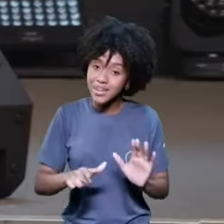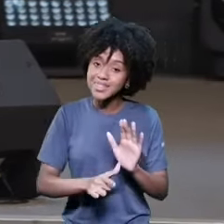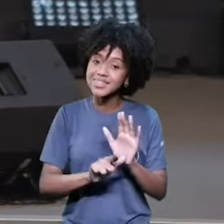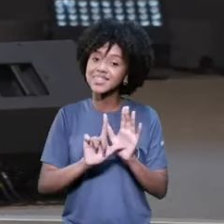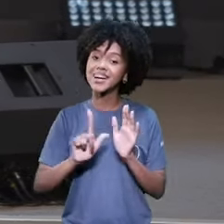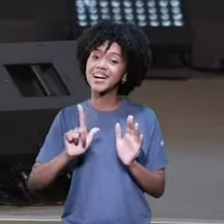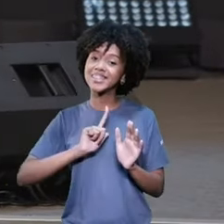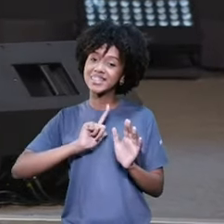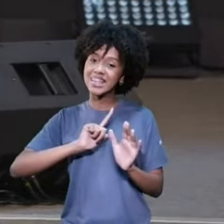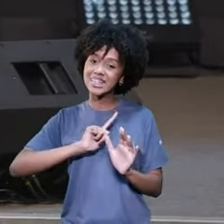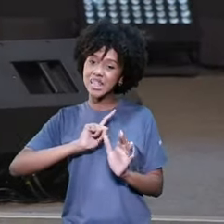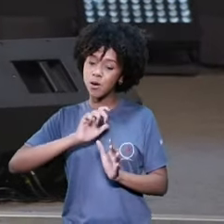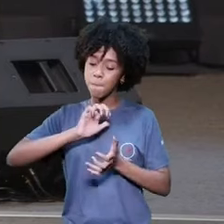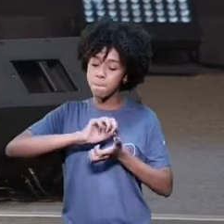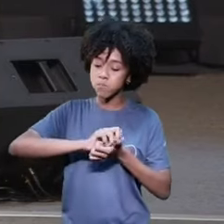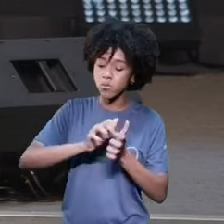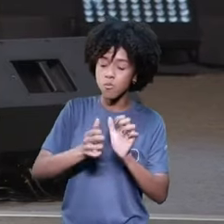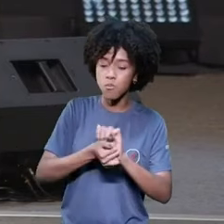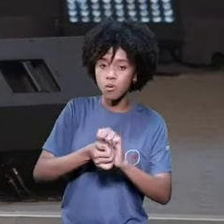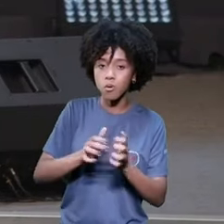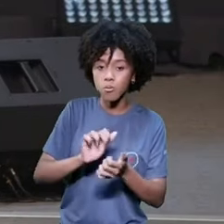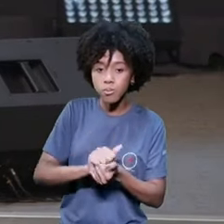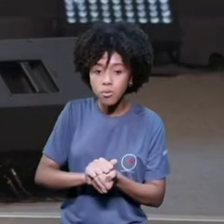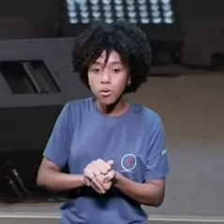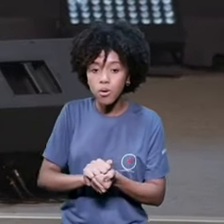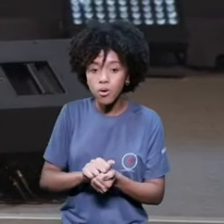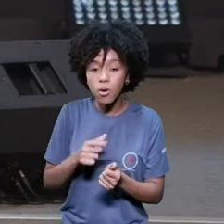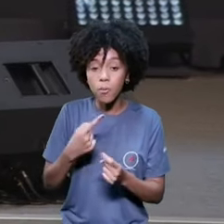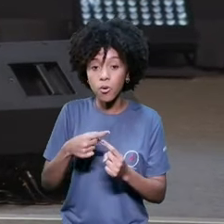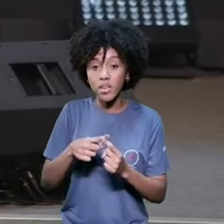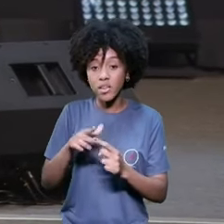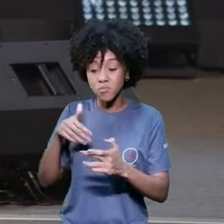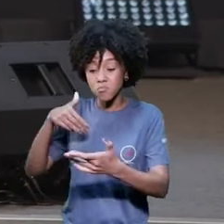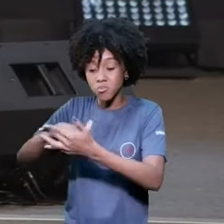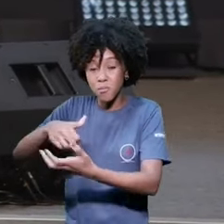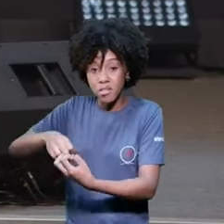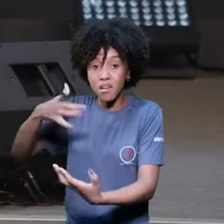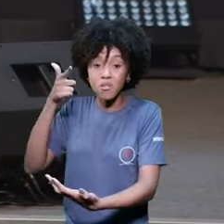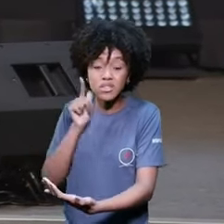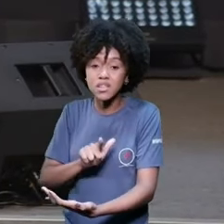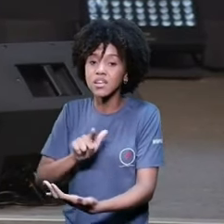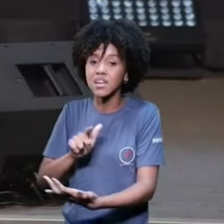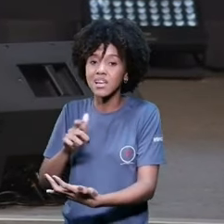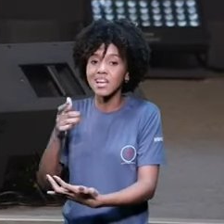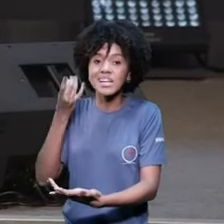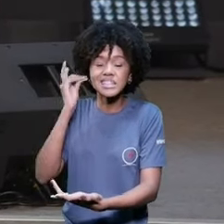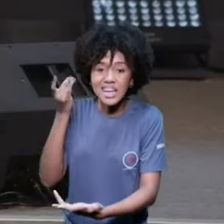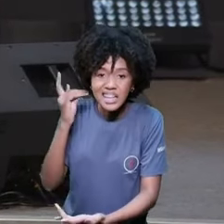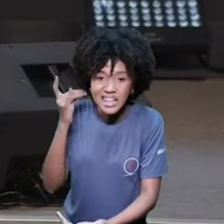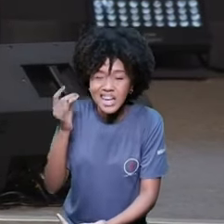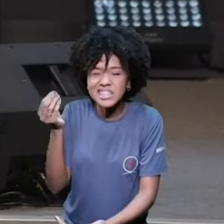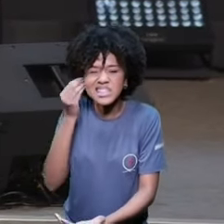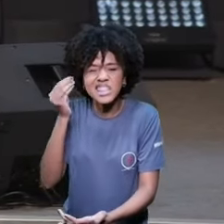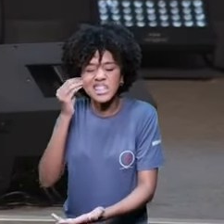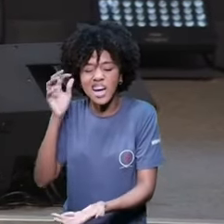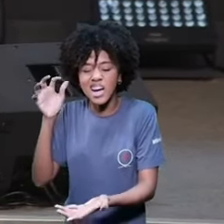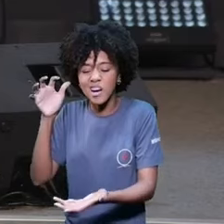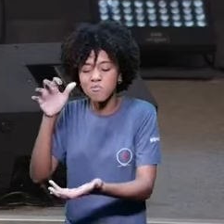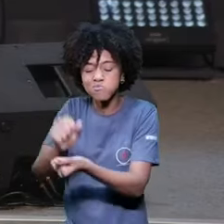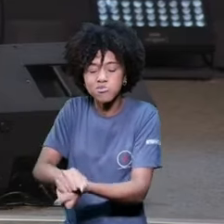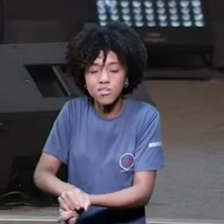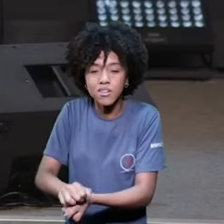Pastor, por que Deus tem que quebrar? É porque quando você chegar lá, Satanás vai tentar te quebrar. E você vai dizer: não tem como você fazer isso. Por quê? Meu Deus já